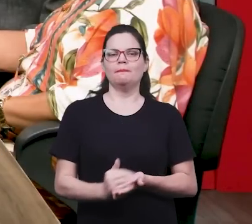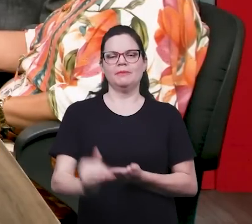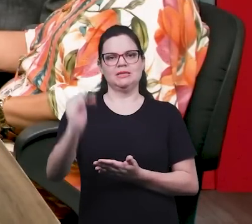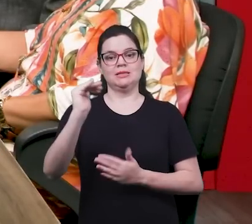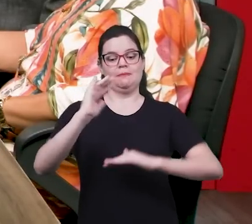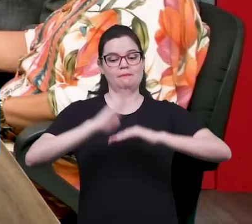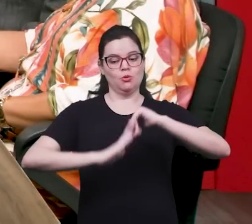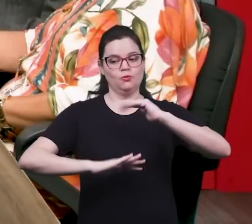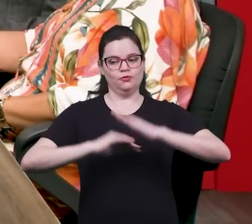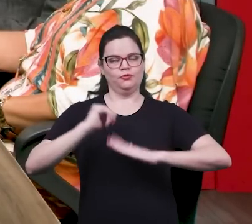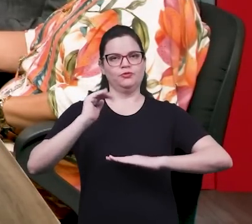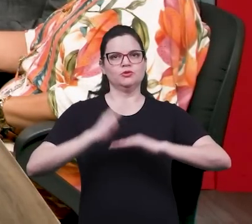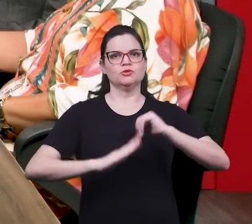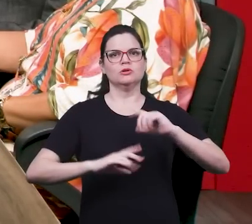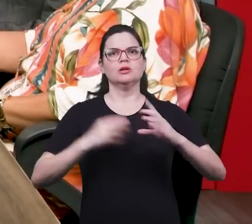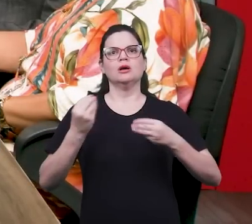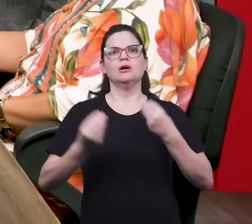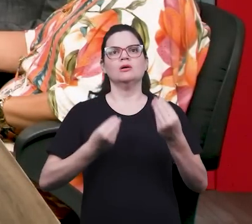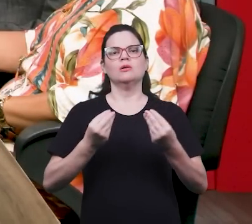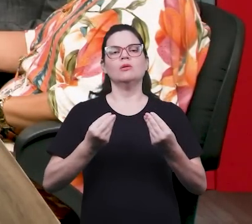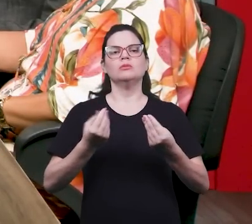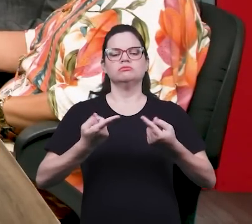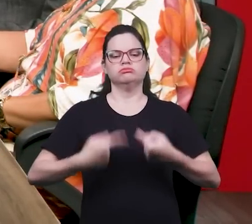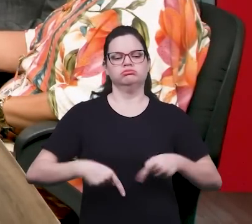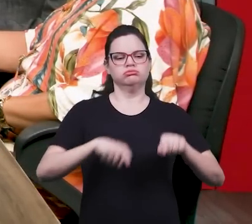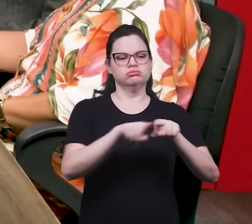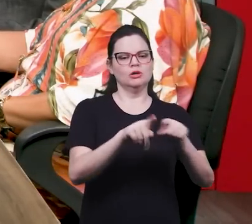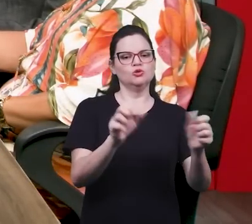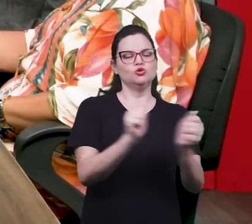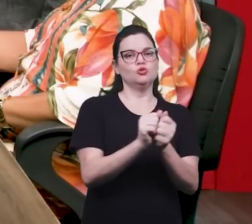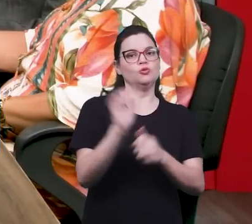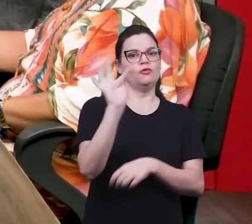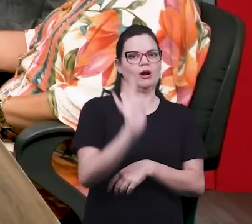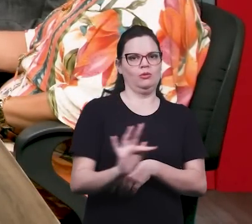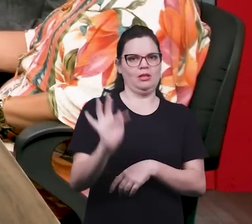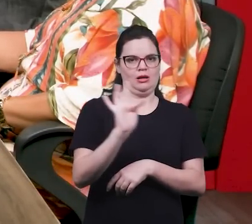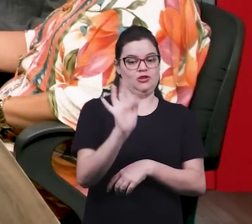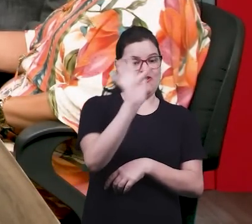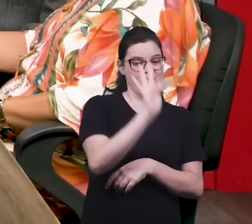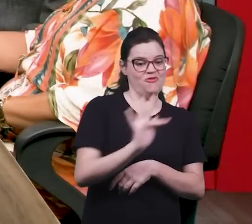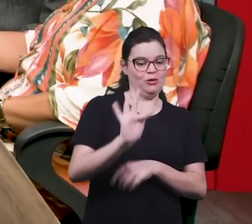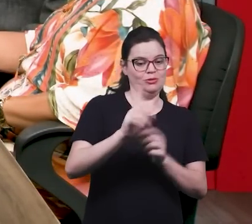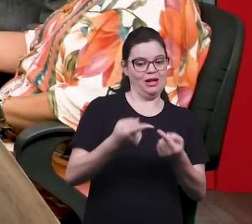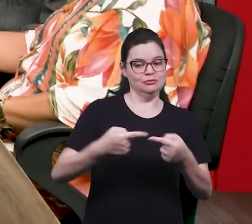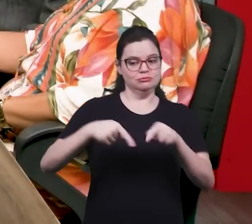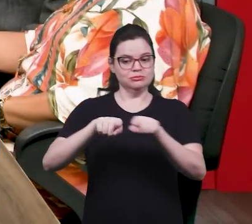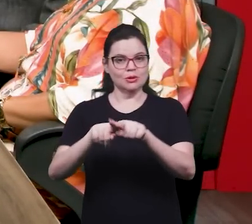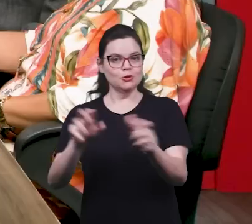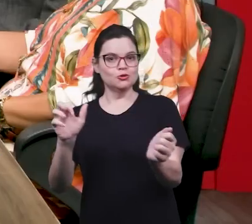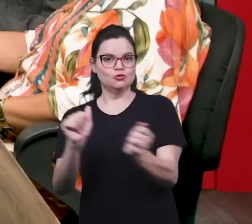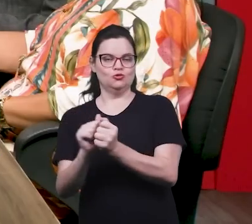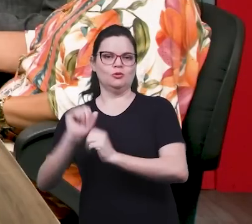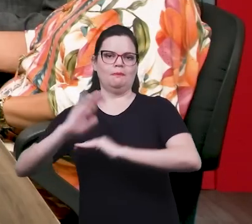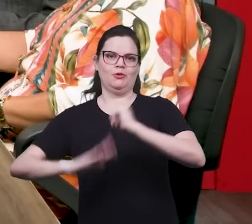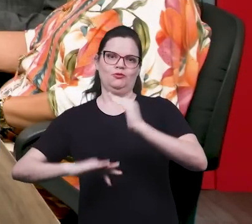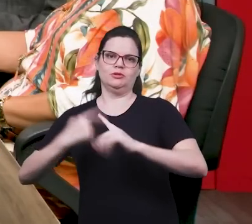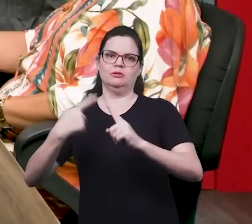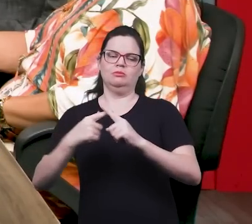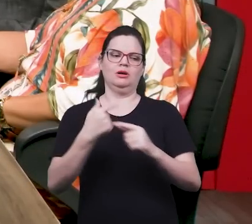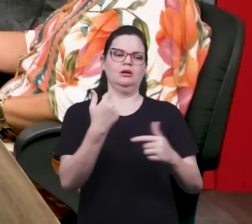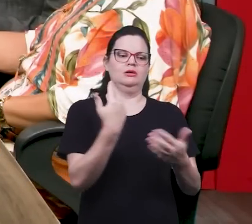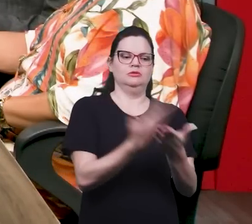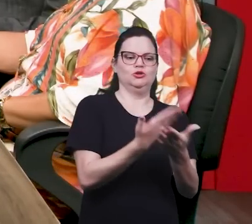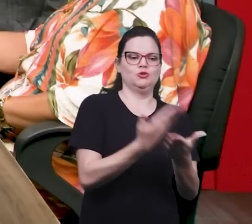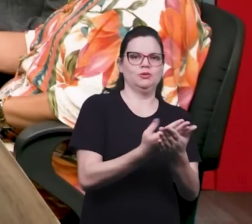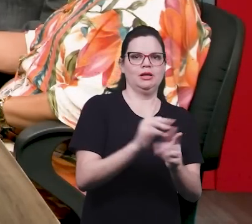vida profissional, eu iniciei paralelamente junto com a minha vida acadêmica, porque naquela época a gente tinha que trabalhar, eu